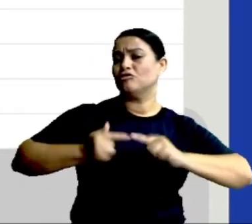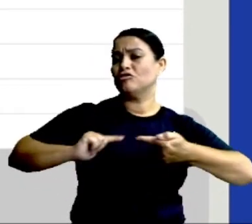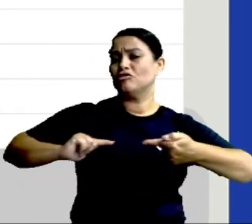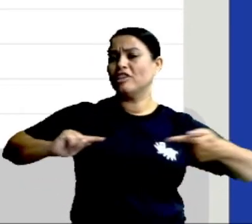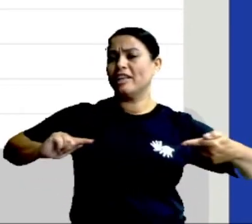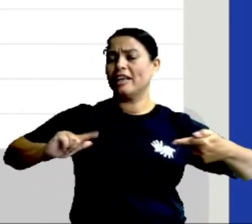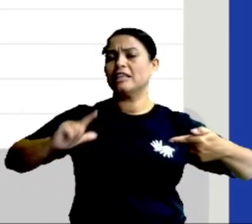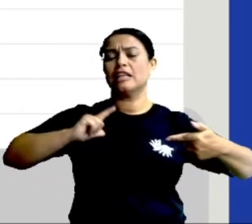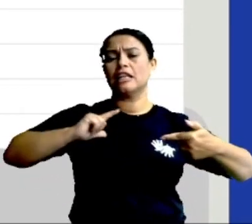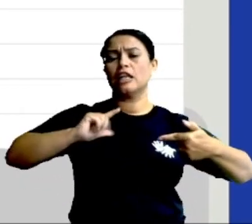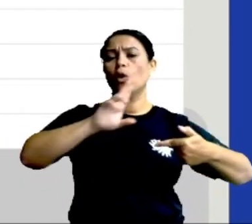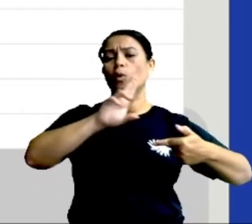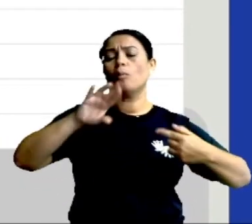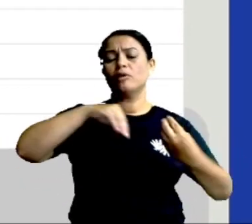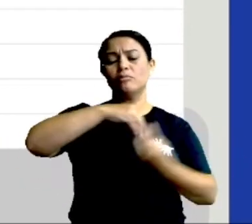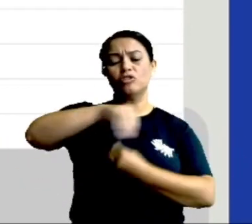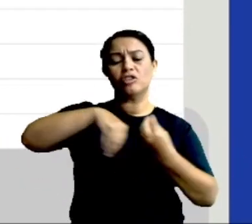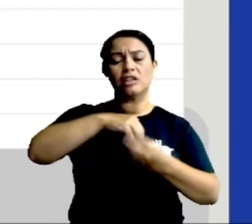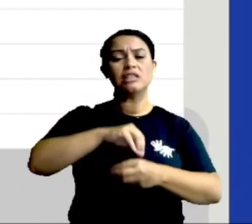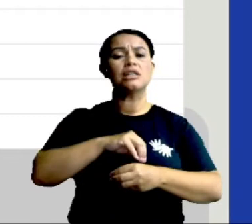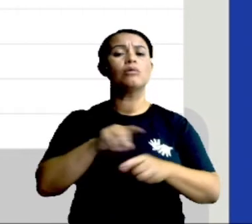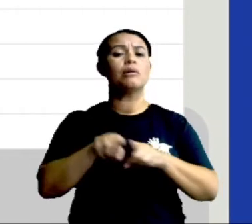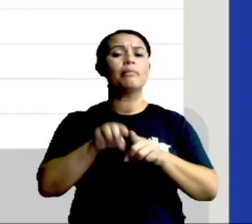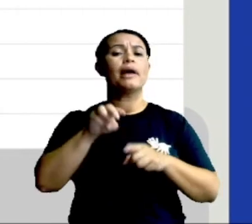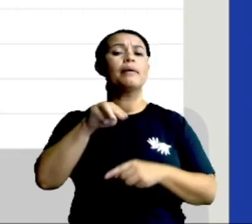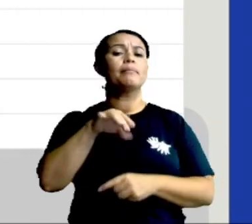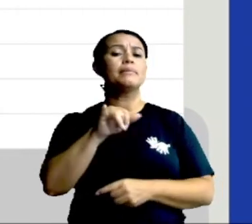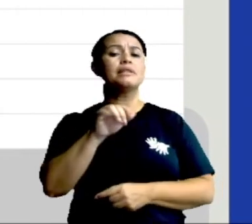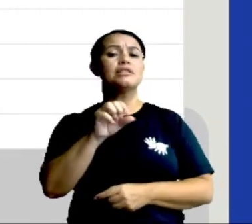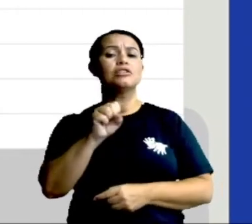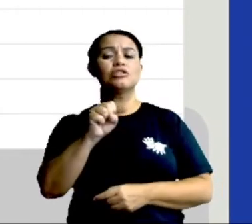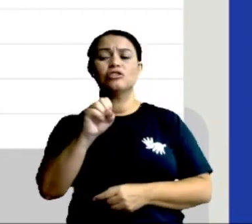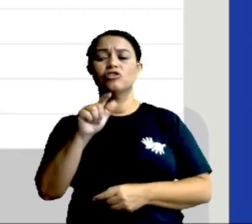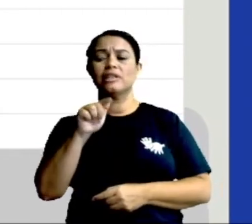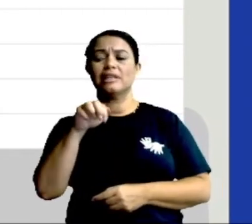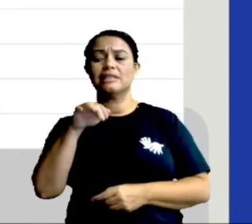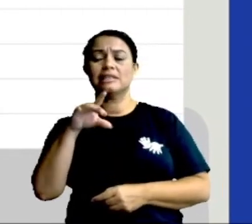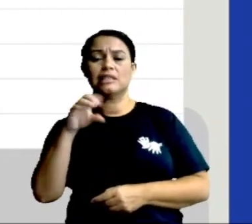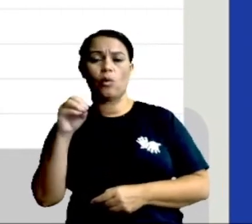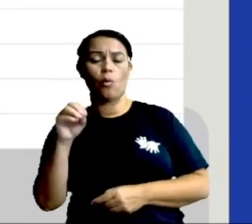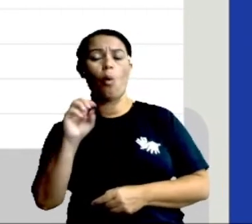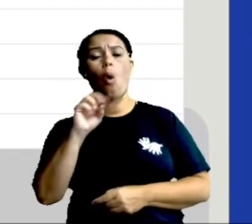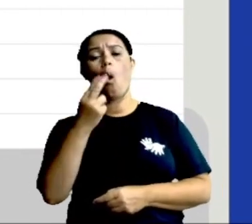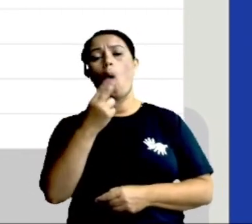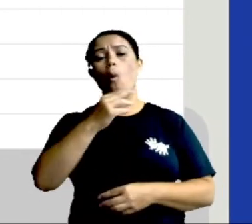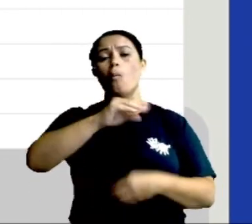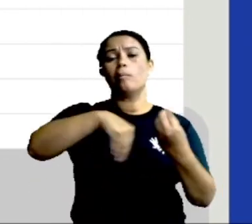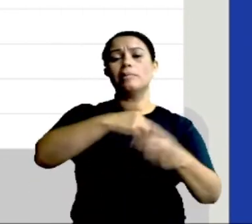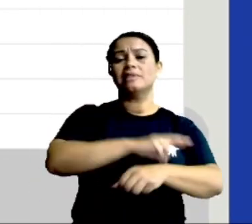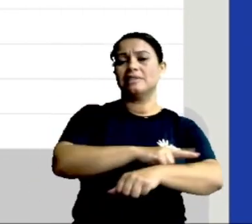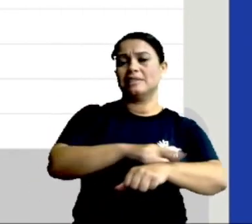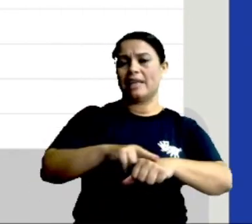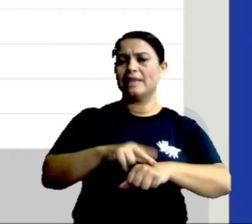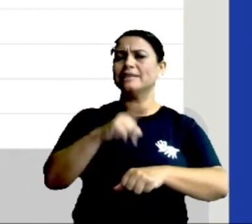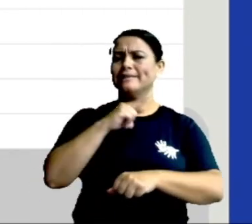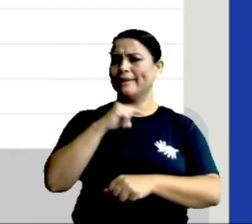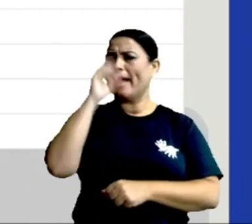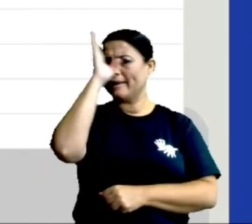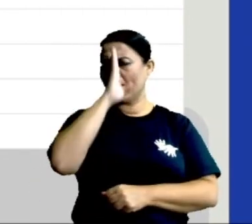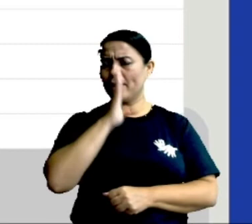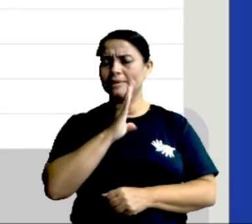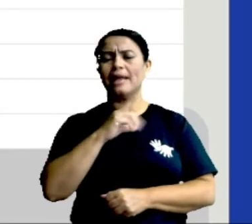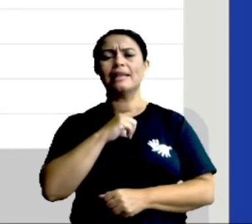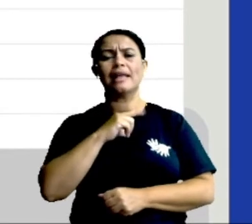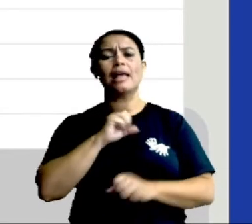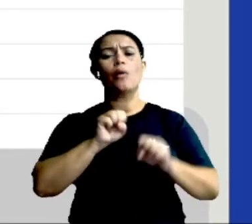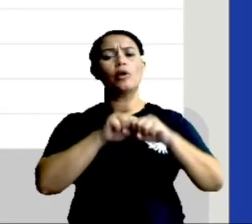de miscigenação ou mestiçagem e está muito presente na sociedade brasileira. Como esta era